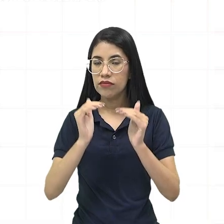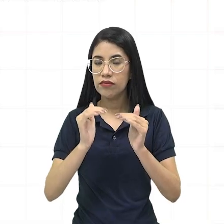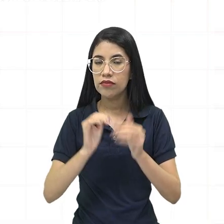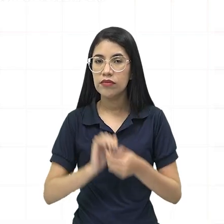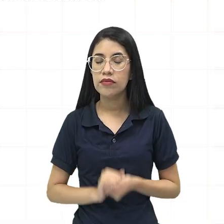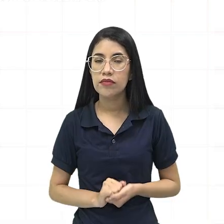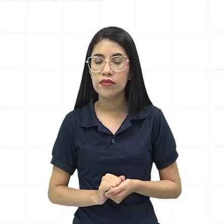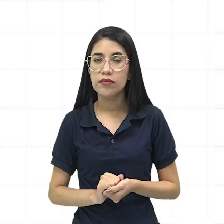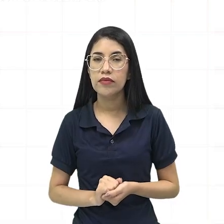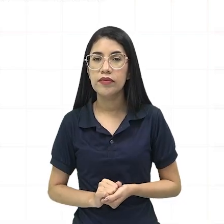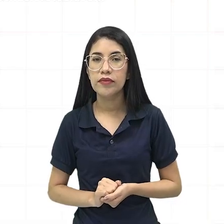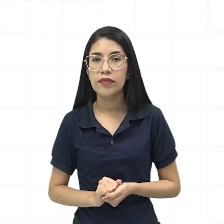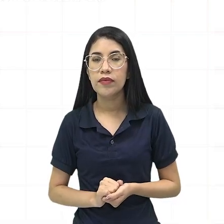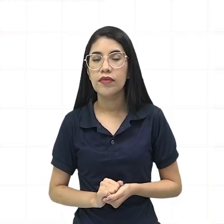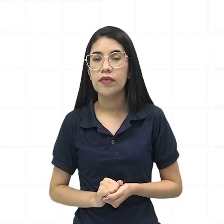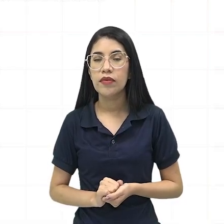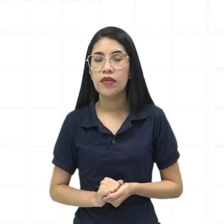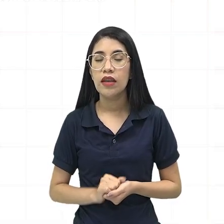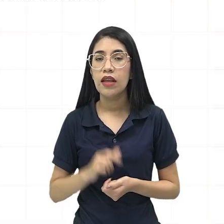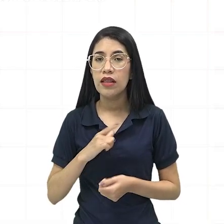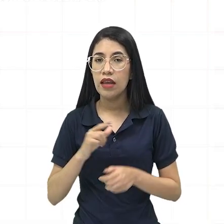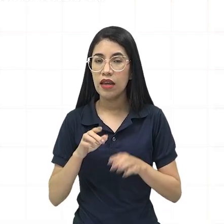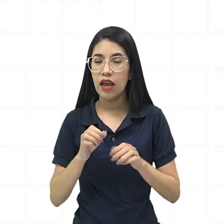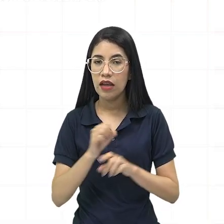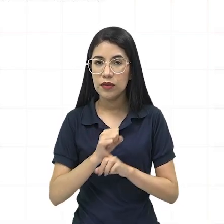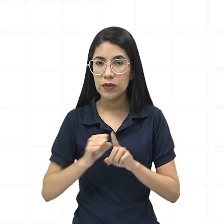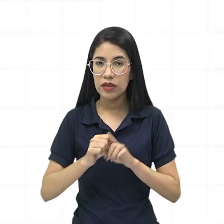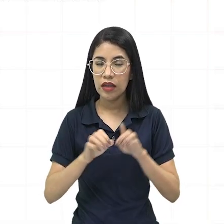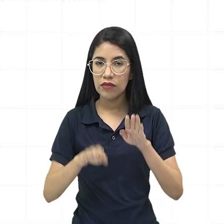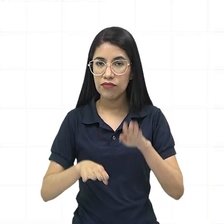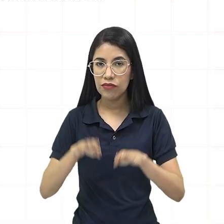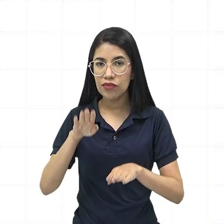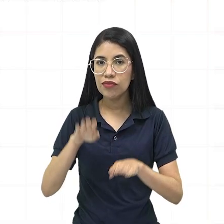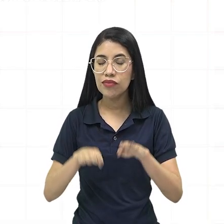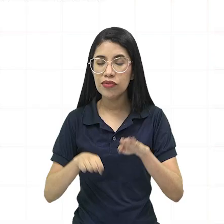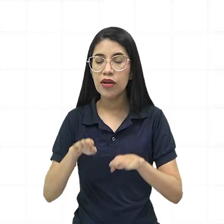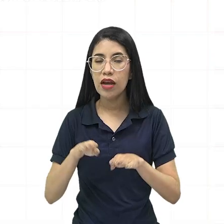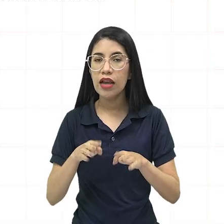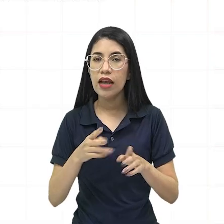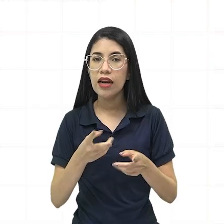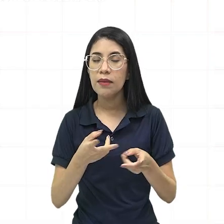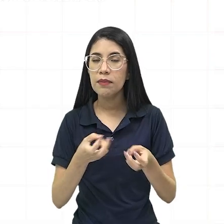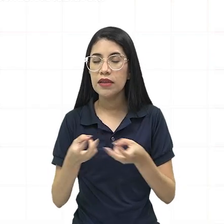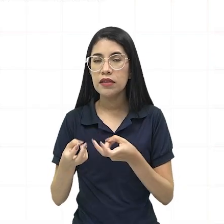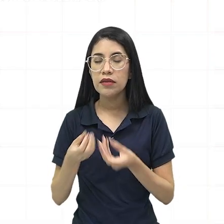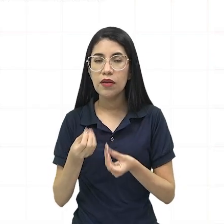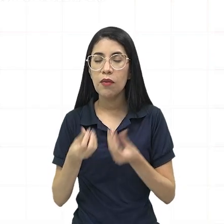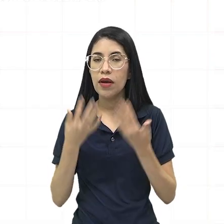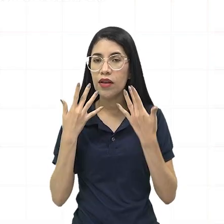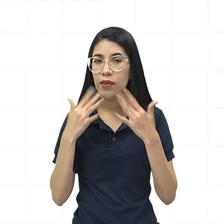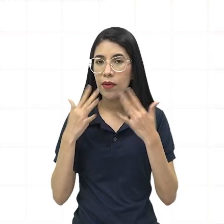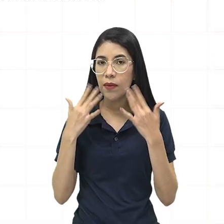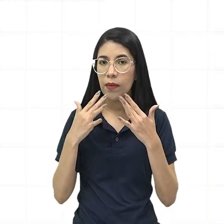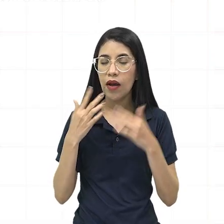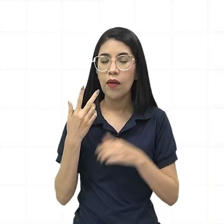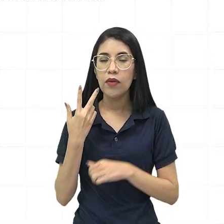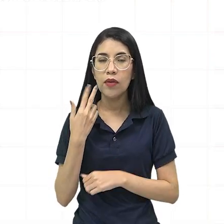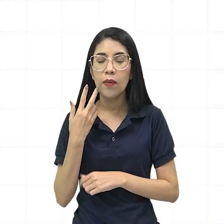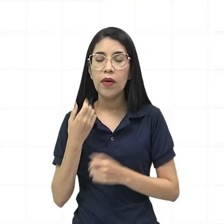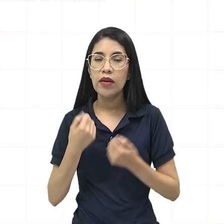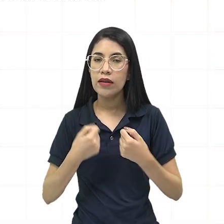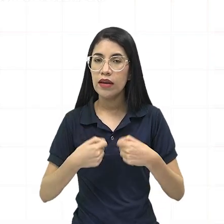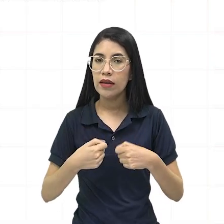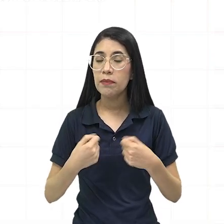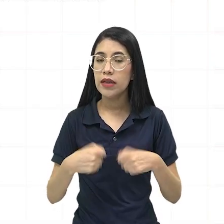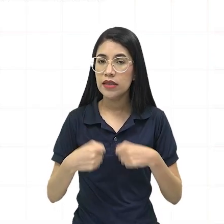Então, nós temos aí, né, a desigualdade social era vista como natural e